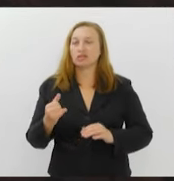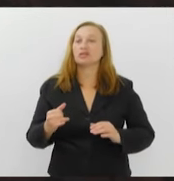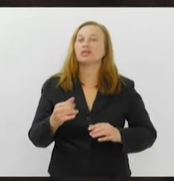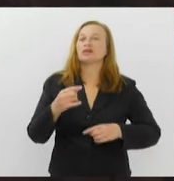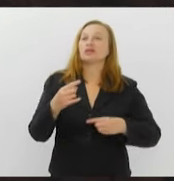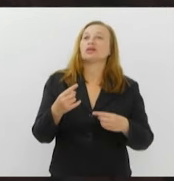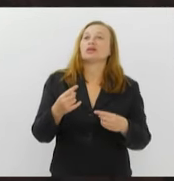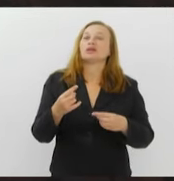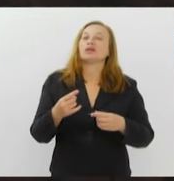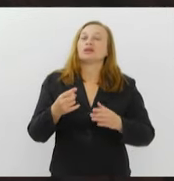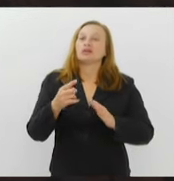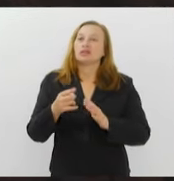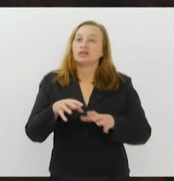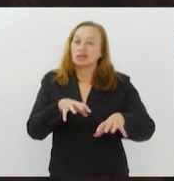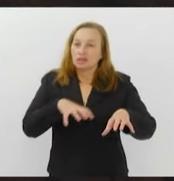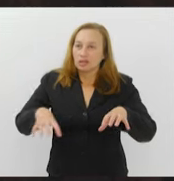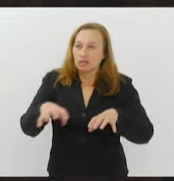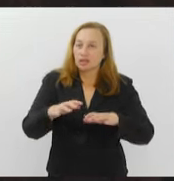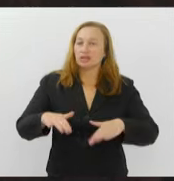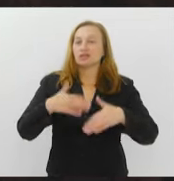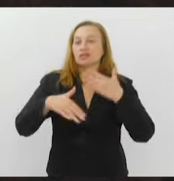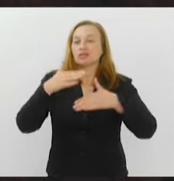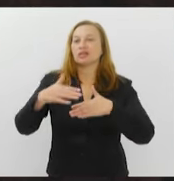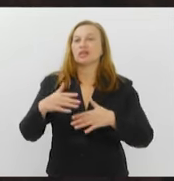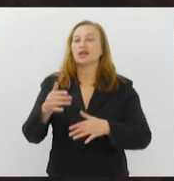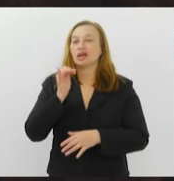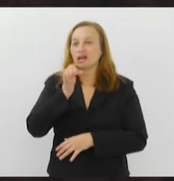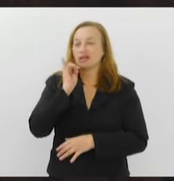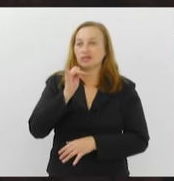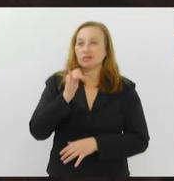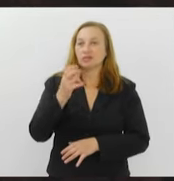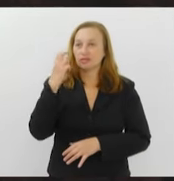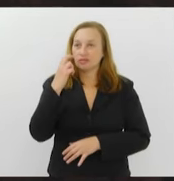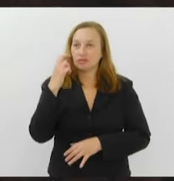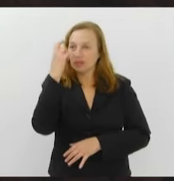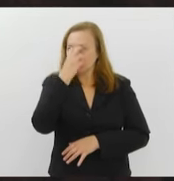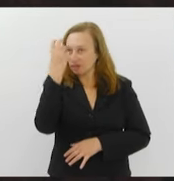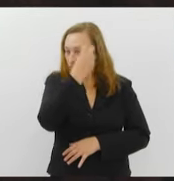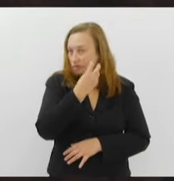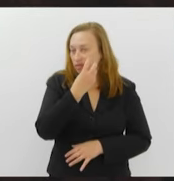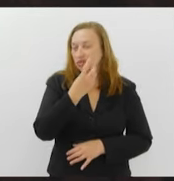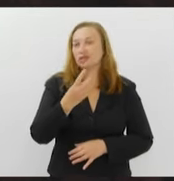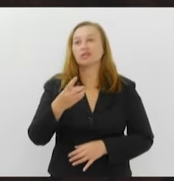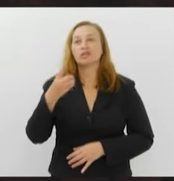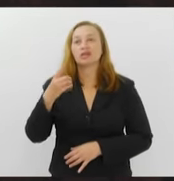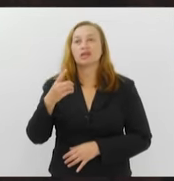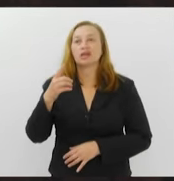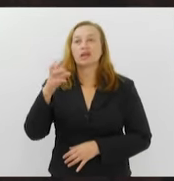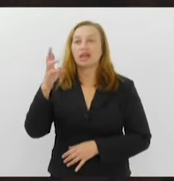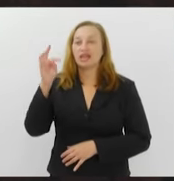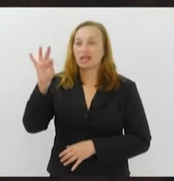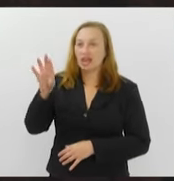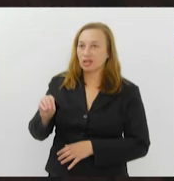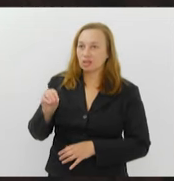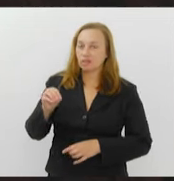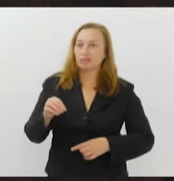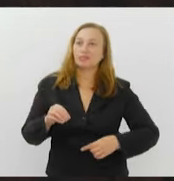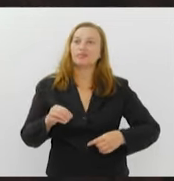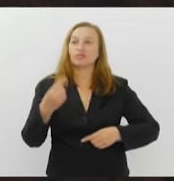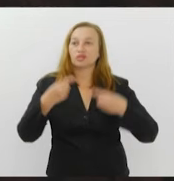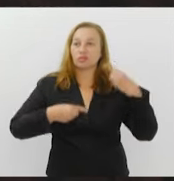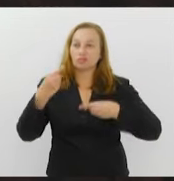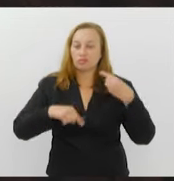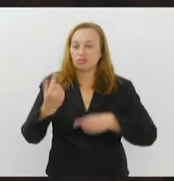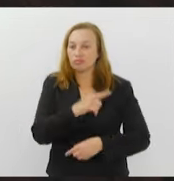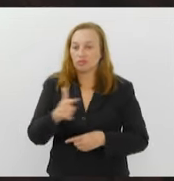desenvolvimento regional favorável. Relatores, deputados Verônica Lima e Renato Machado. Em discussão, não